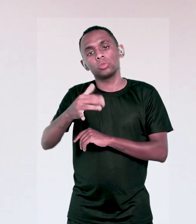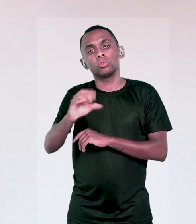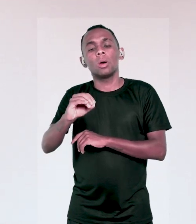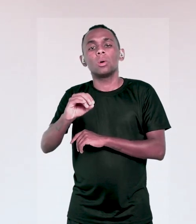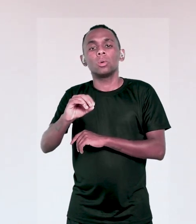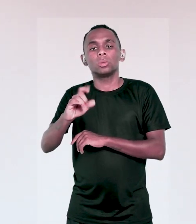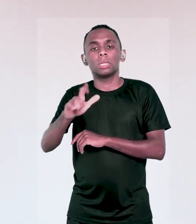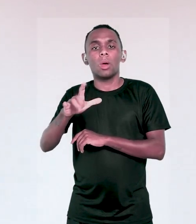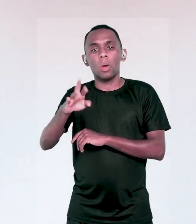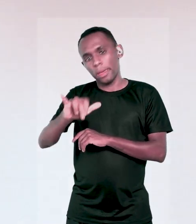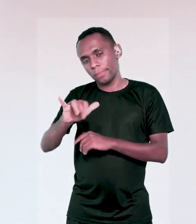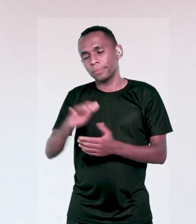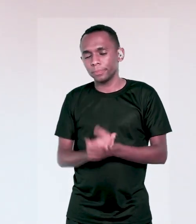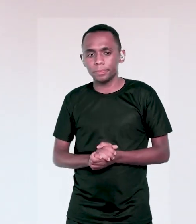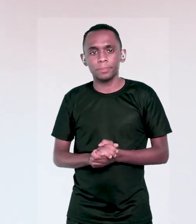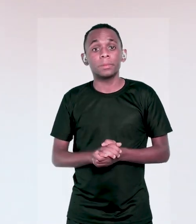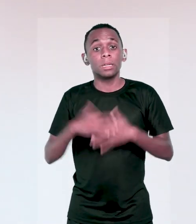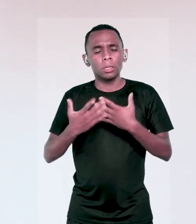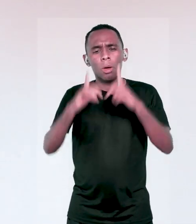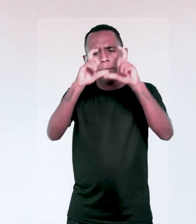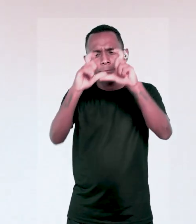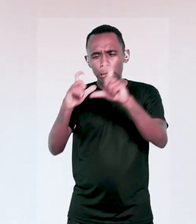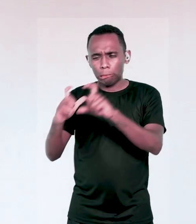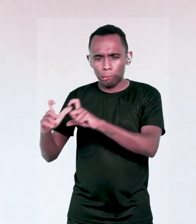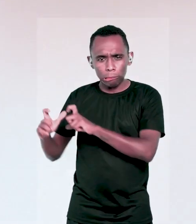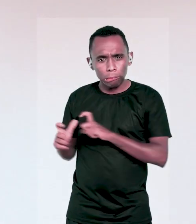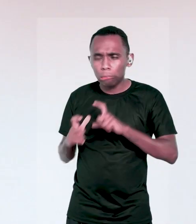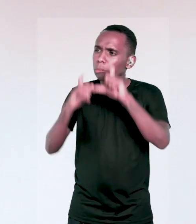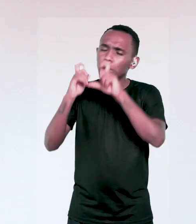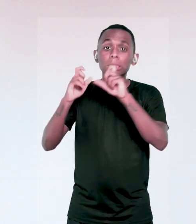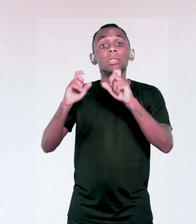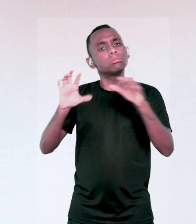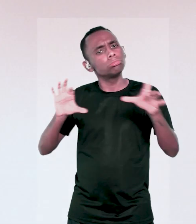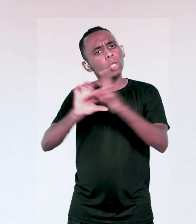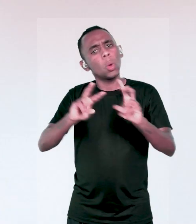do curso que o Adalto planejou e também